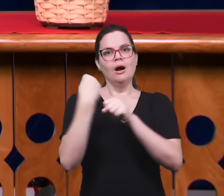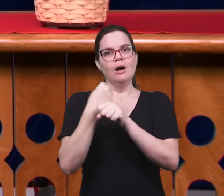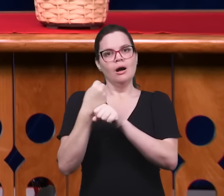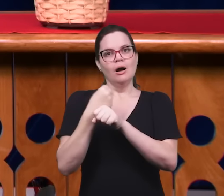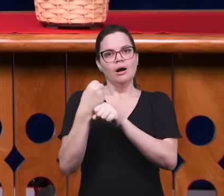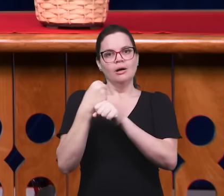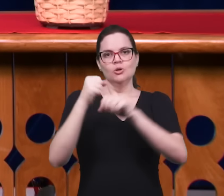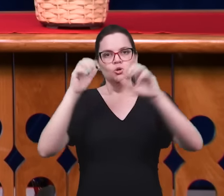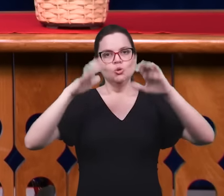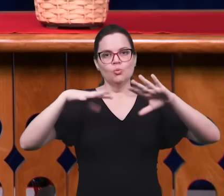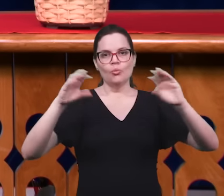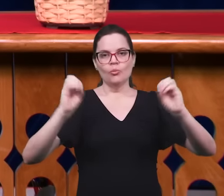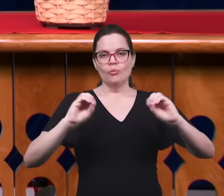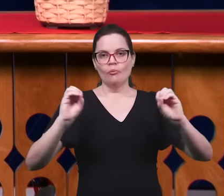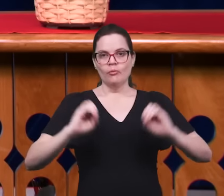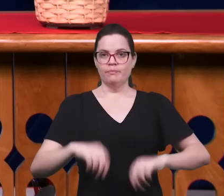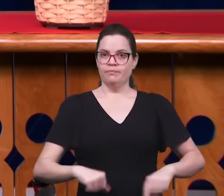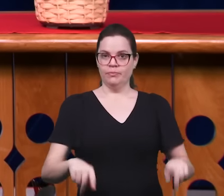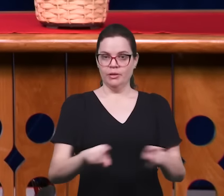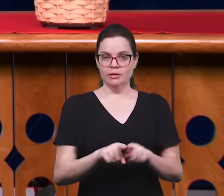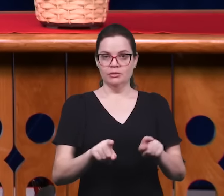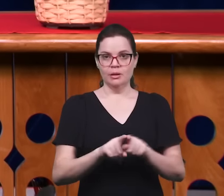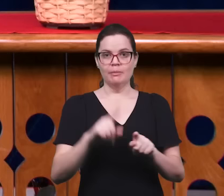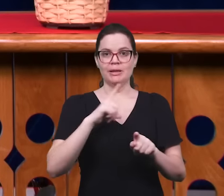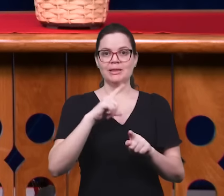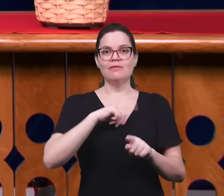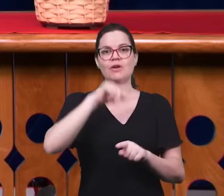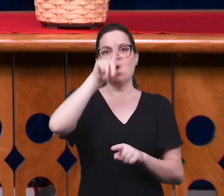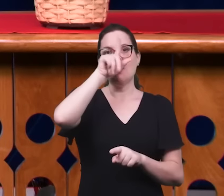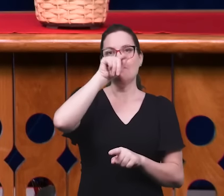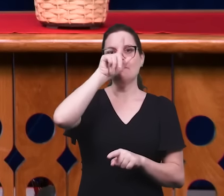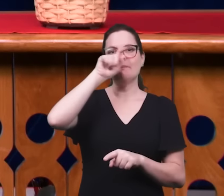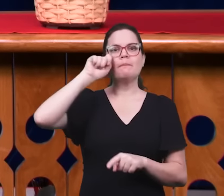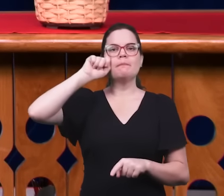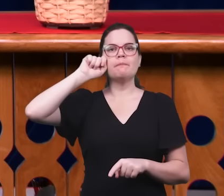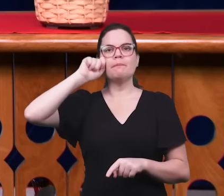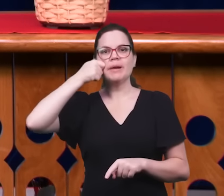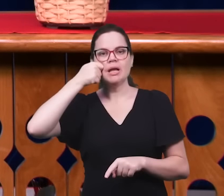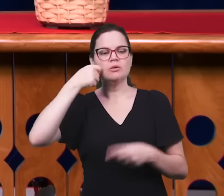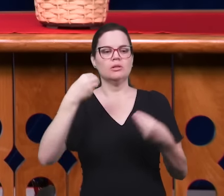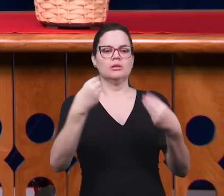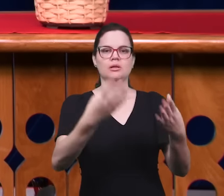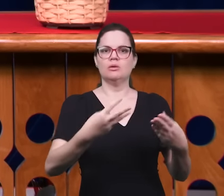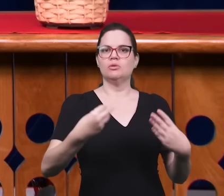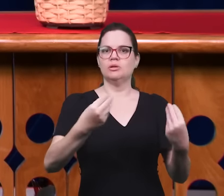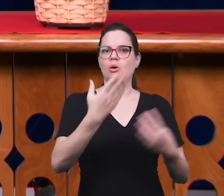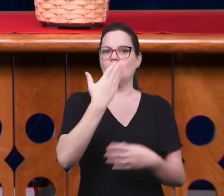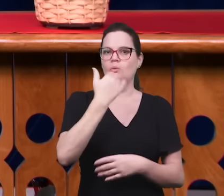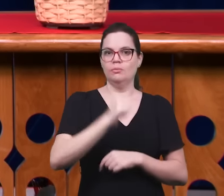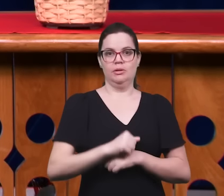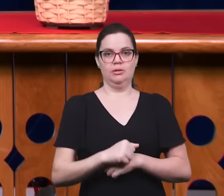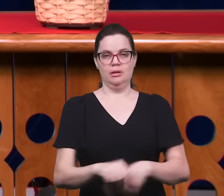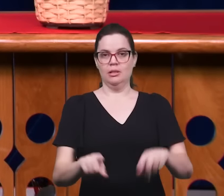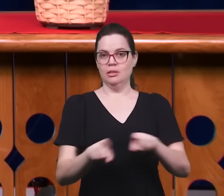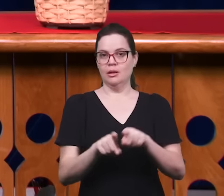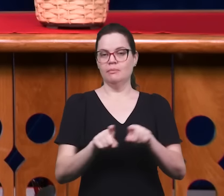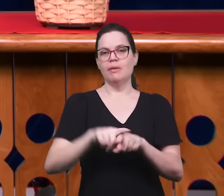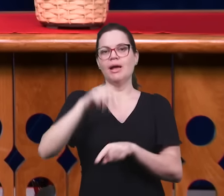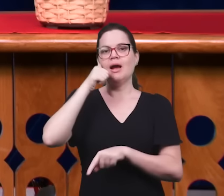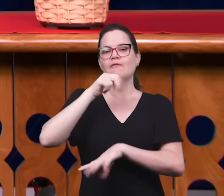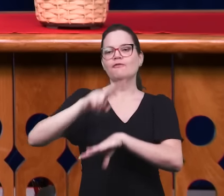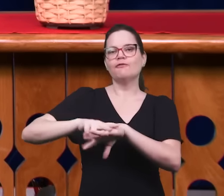sustentado no ribeiro de Querite por corvos. Também na viúva de Sarepta, um grande milagre o Senhor operou na vida daquela